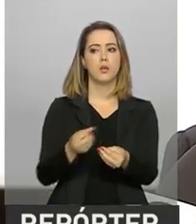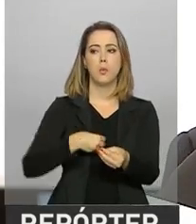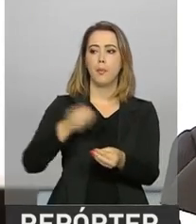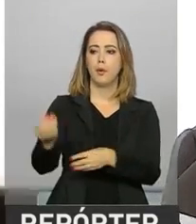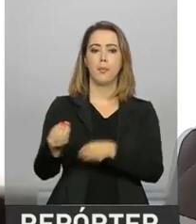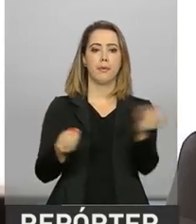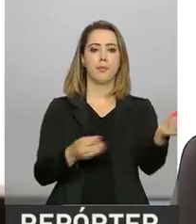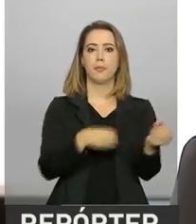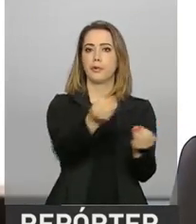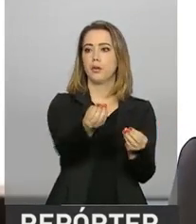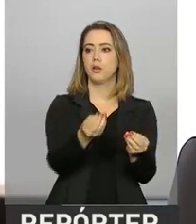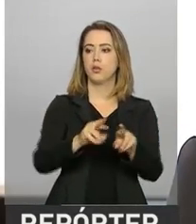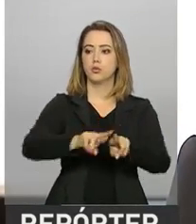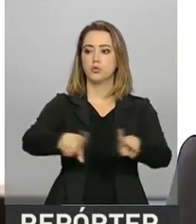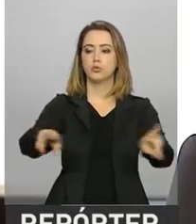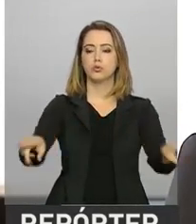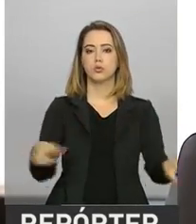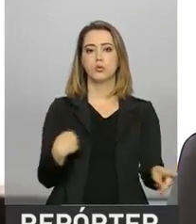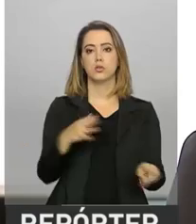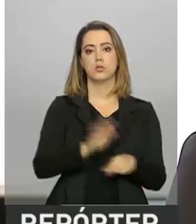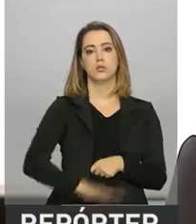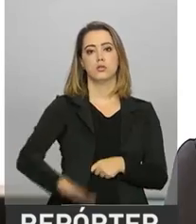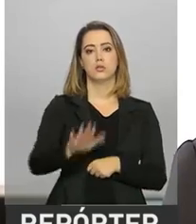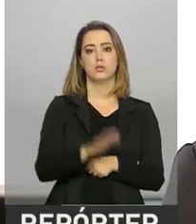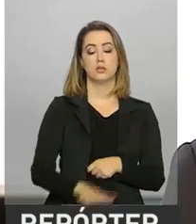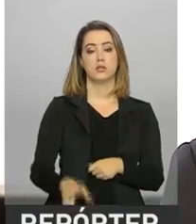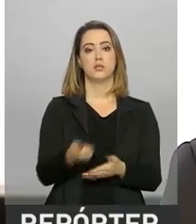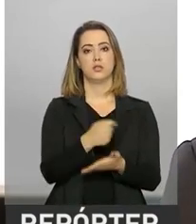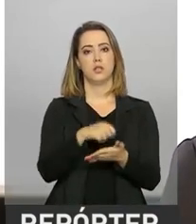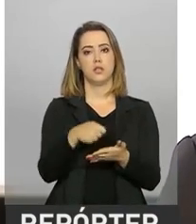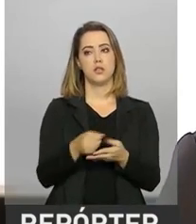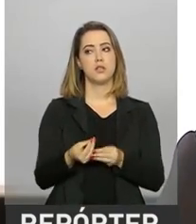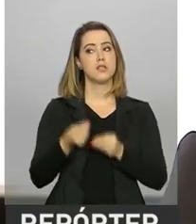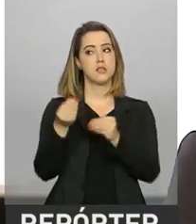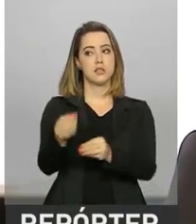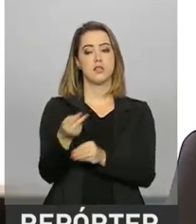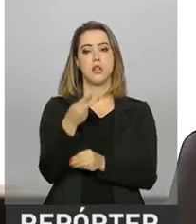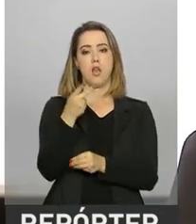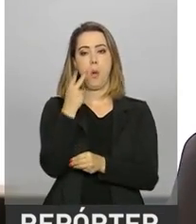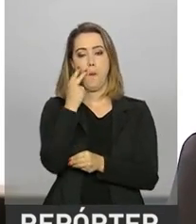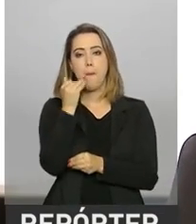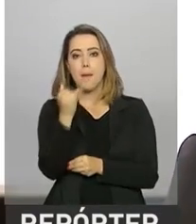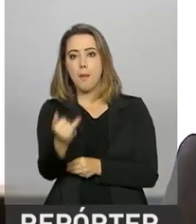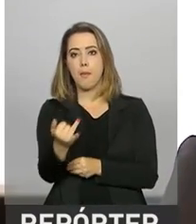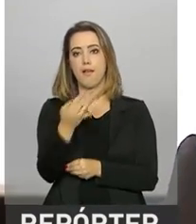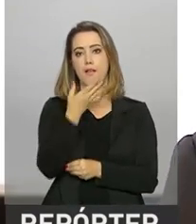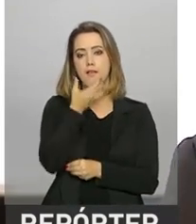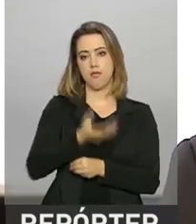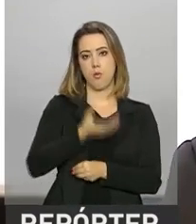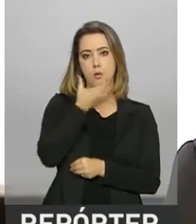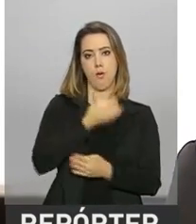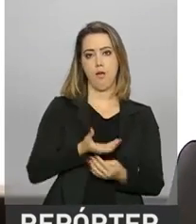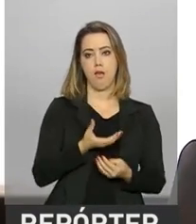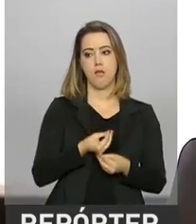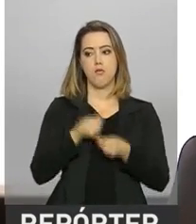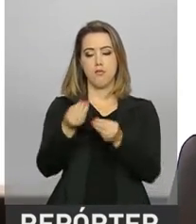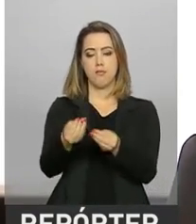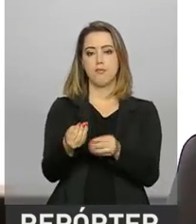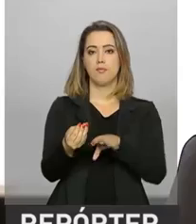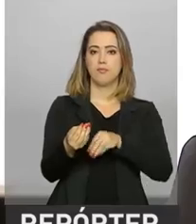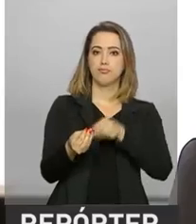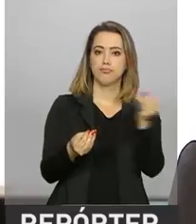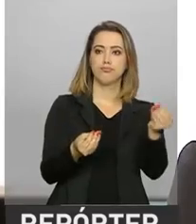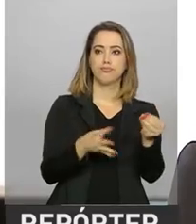a esse pedido. As crianças escrevem para o Papai Noel, essa carta é triada, é colocada à disposição